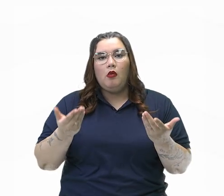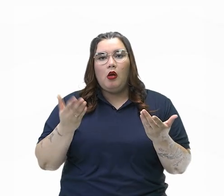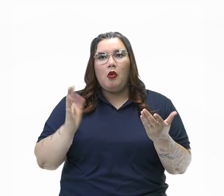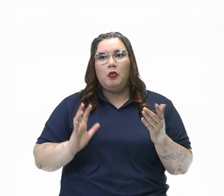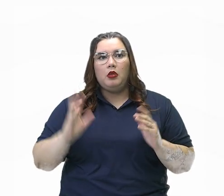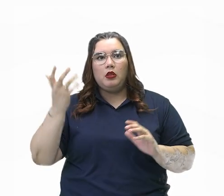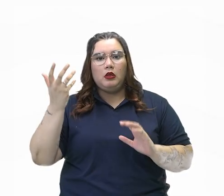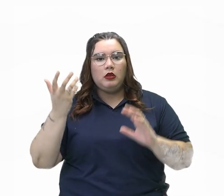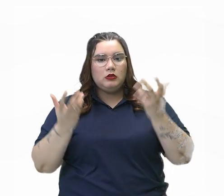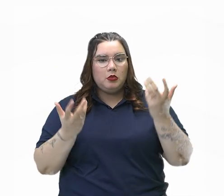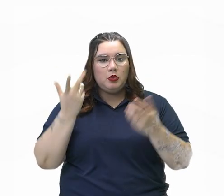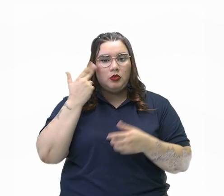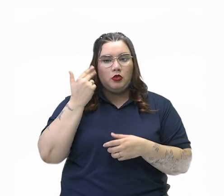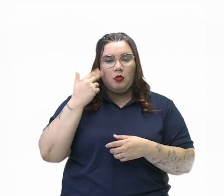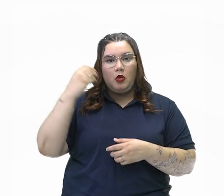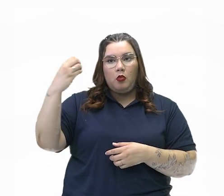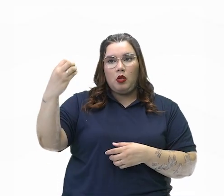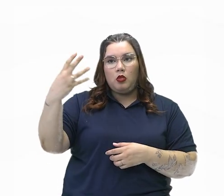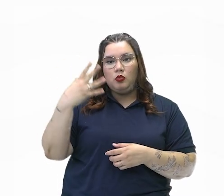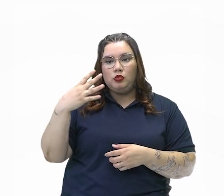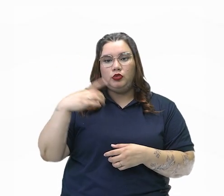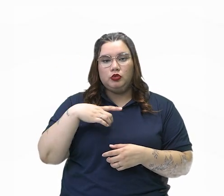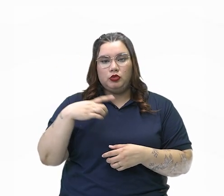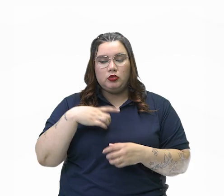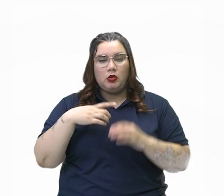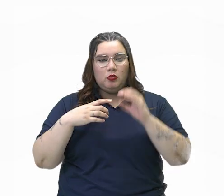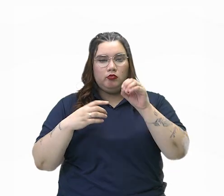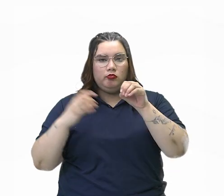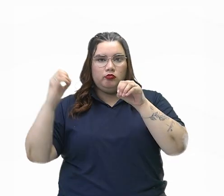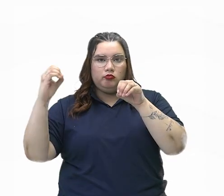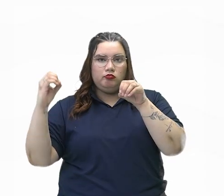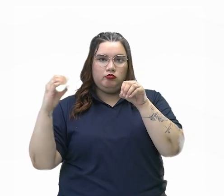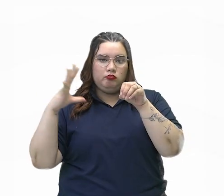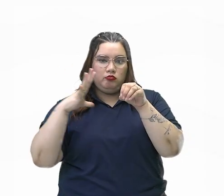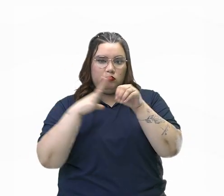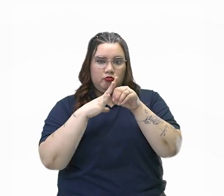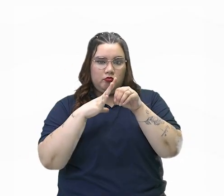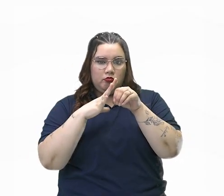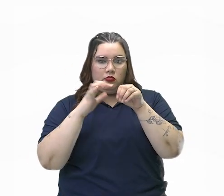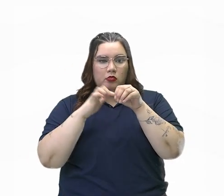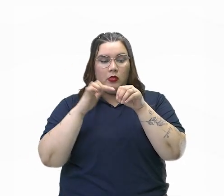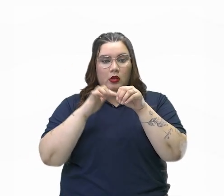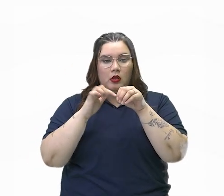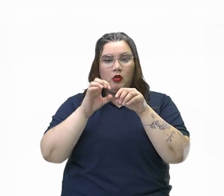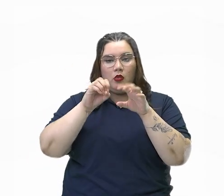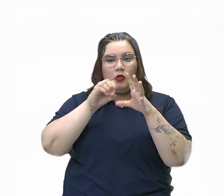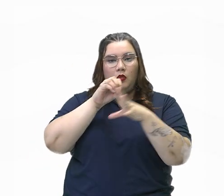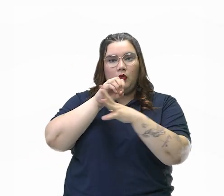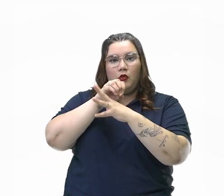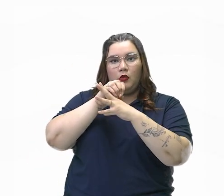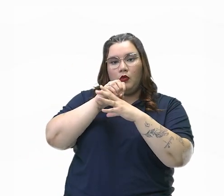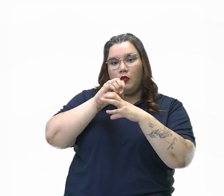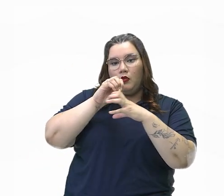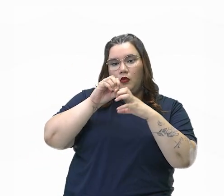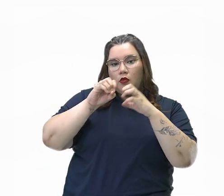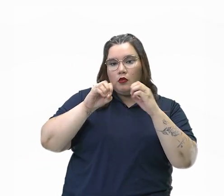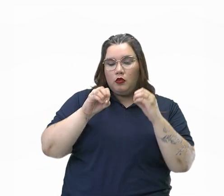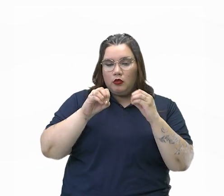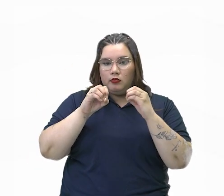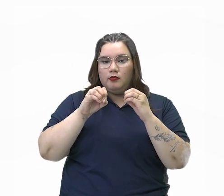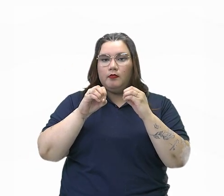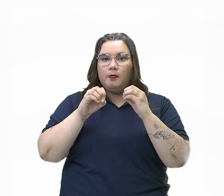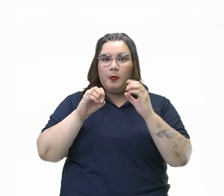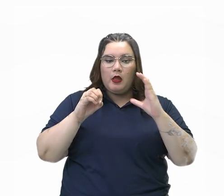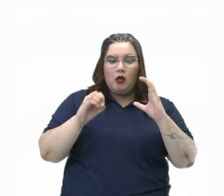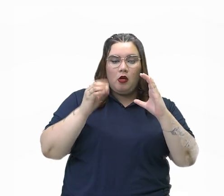a luz que provém dos objetos entra no olho através da córnea, atravessa os meios transparentes do